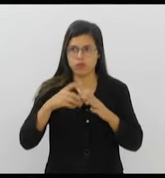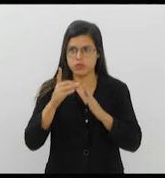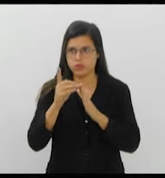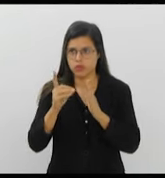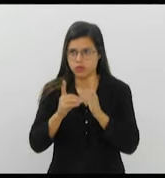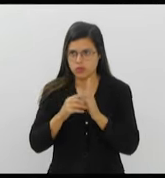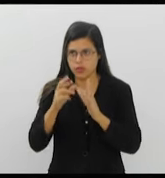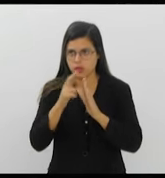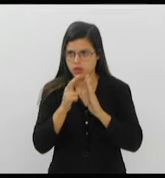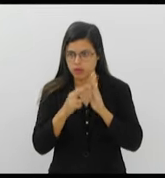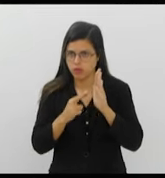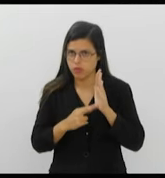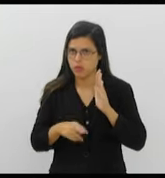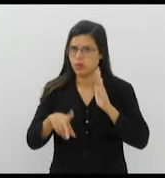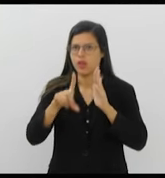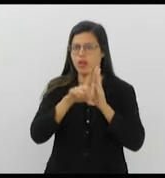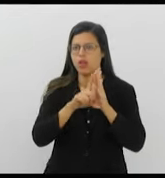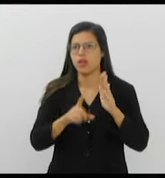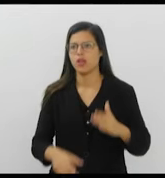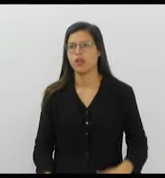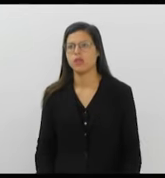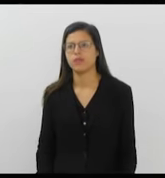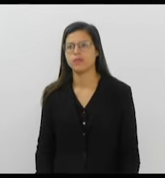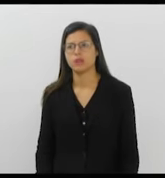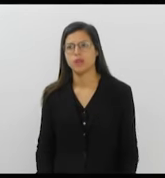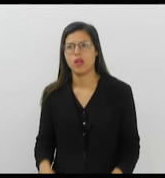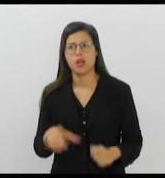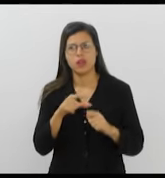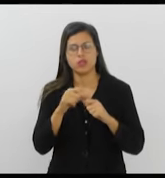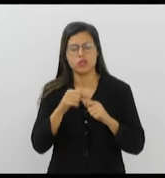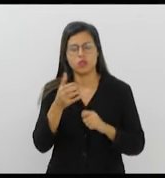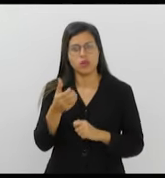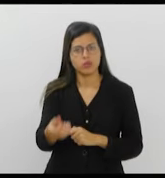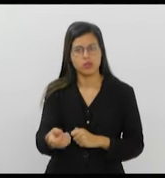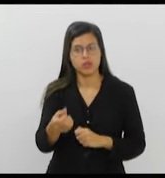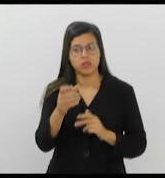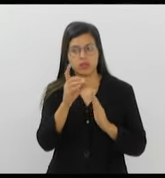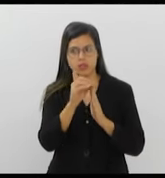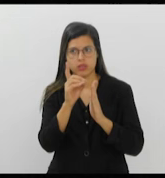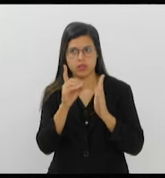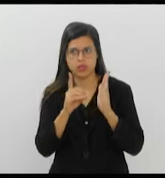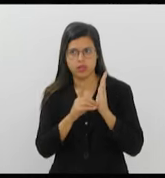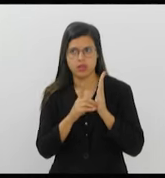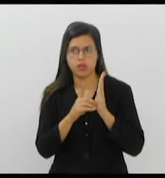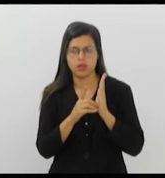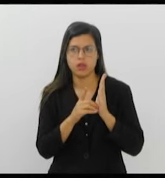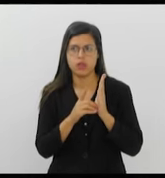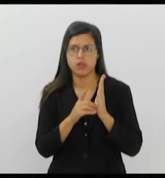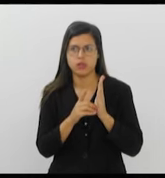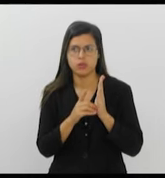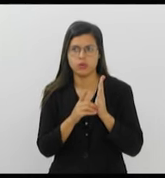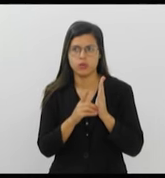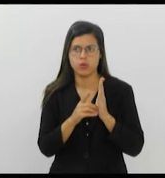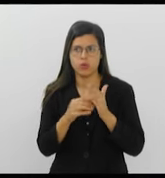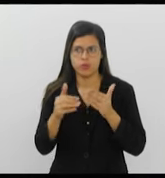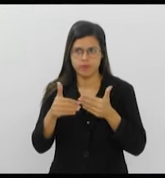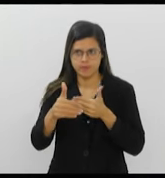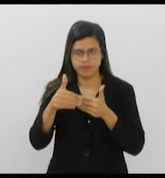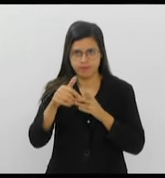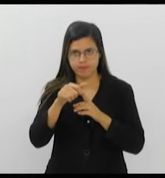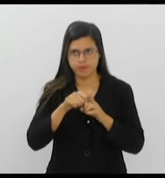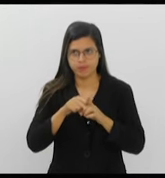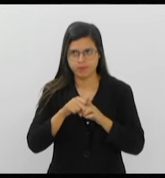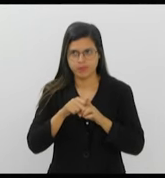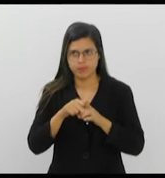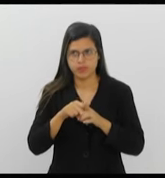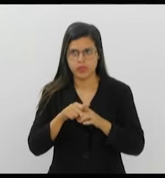com a constitucionalidade do Supremo. Artigo 6º. Este decreto entra em vigor no primeiro dia do mês